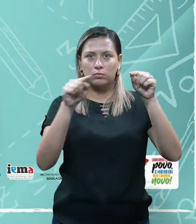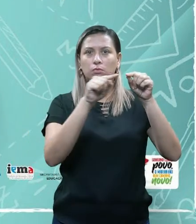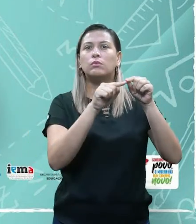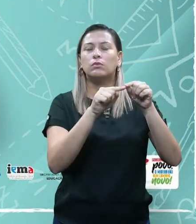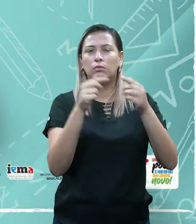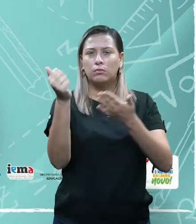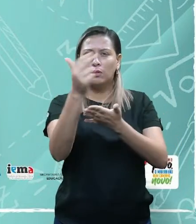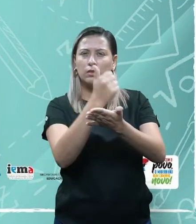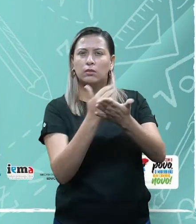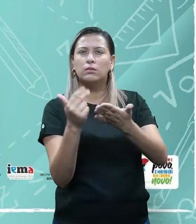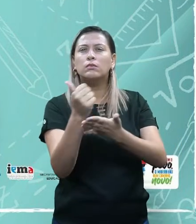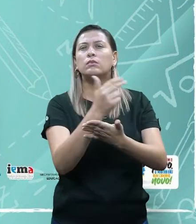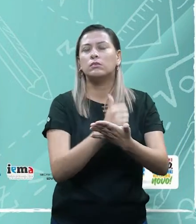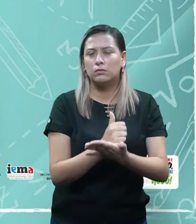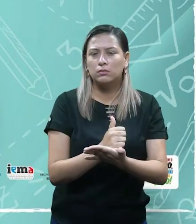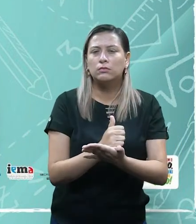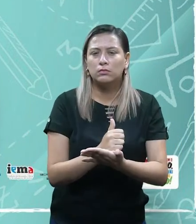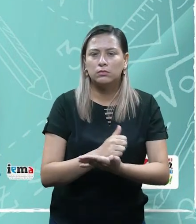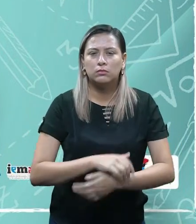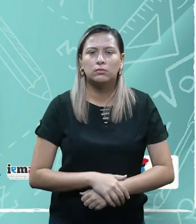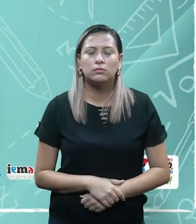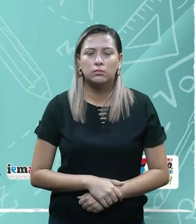esse retângulozinho fazendo um foguetinho.